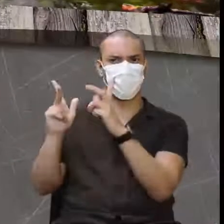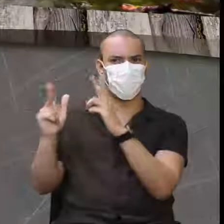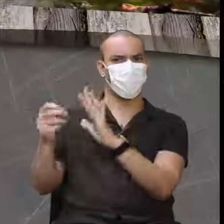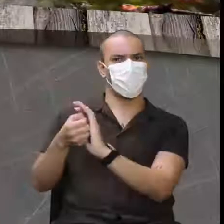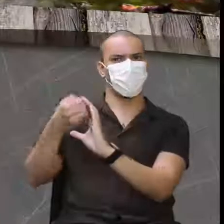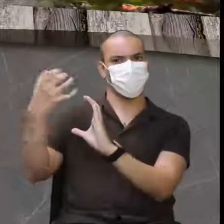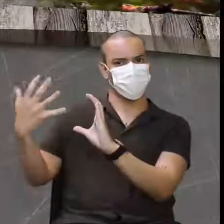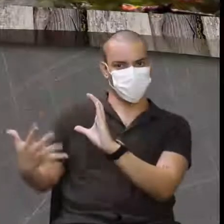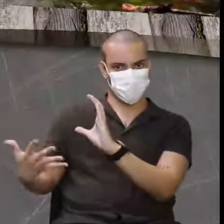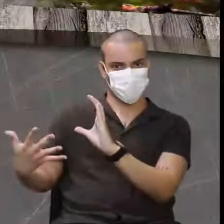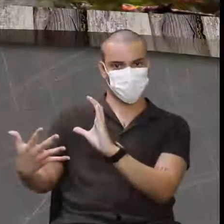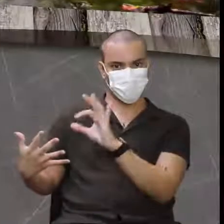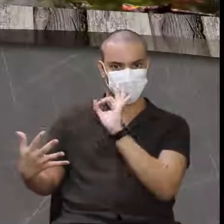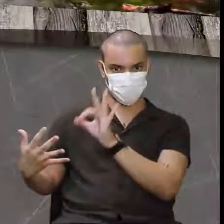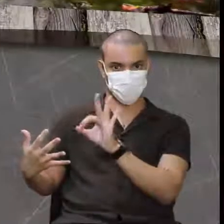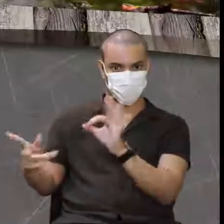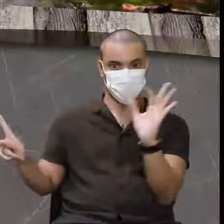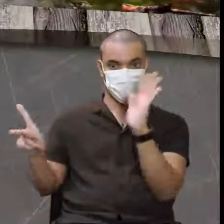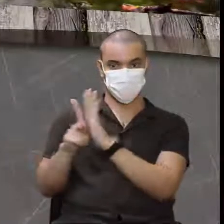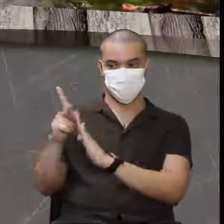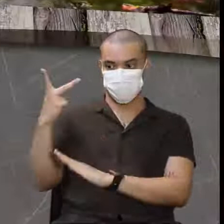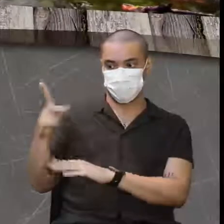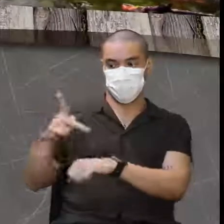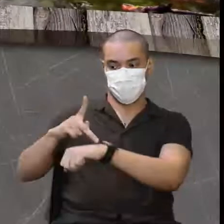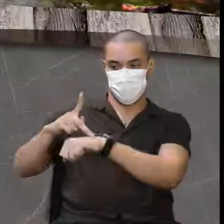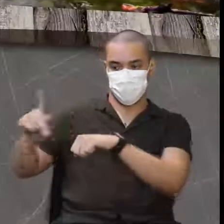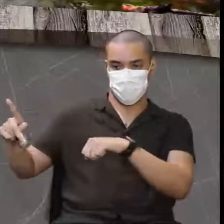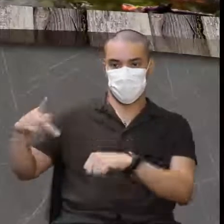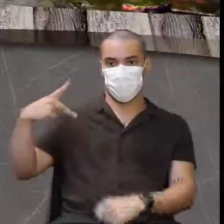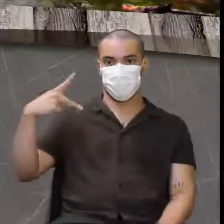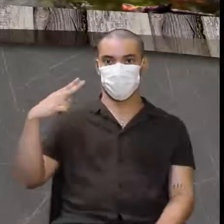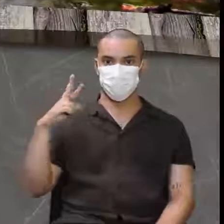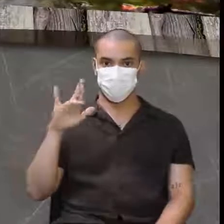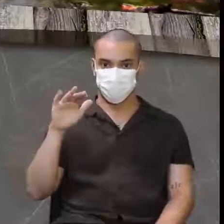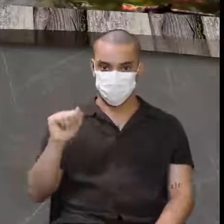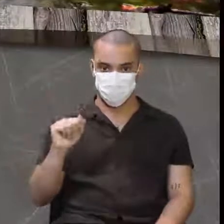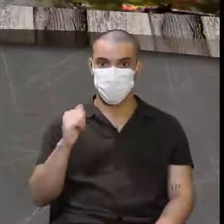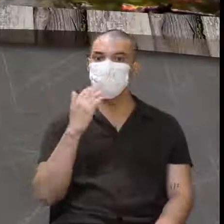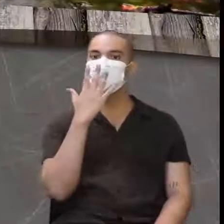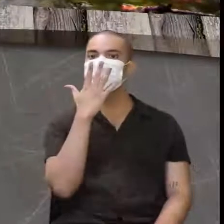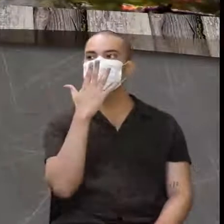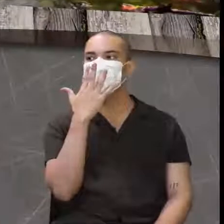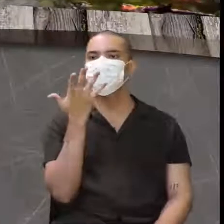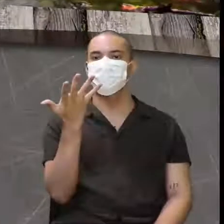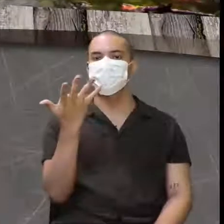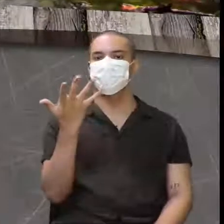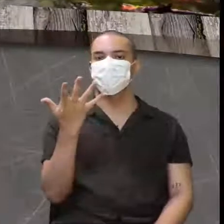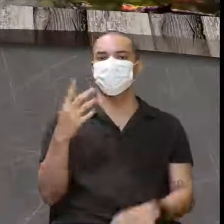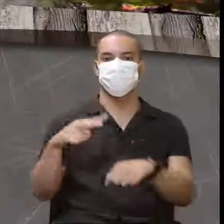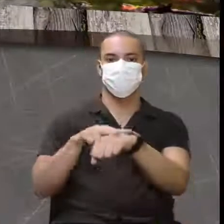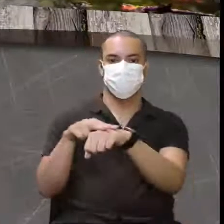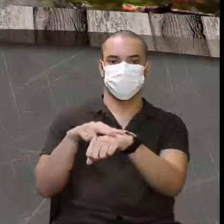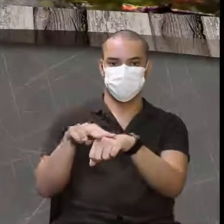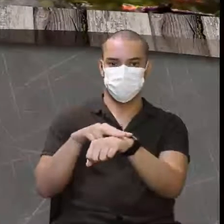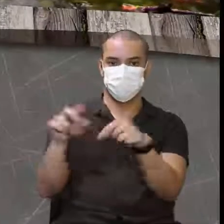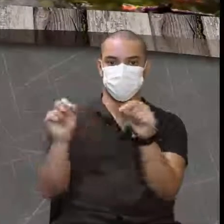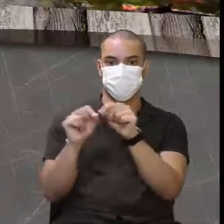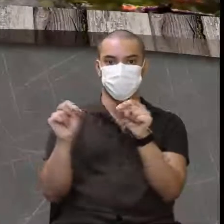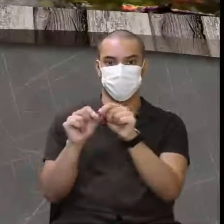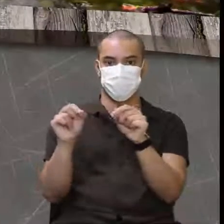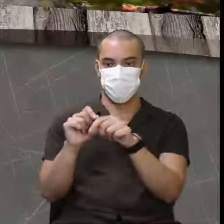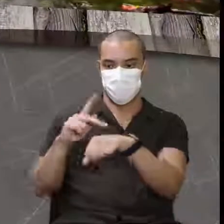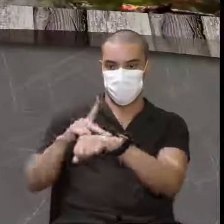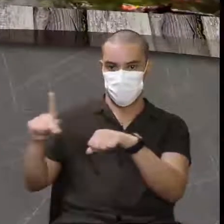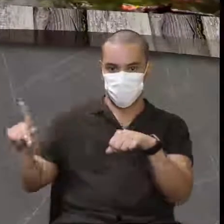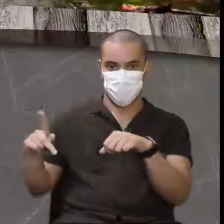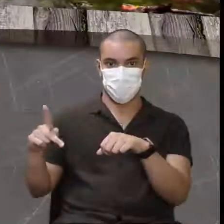característica, tá? Isso na linhagem pura. Se eu tenho cor da semente verde, se eu fizer o cruzamento entre 2 espécies